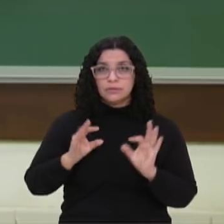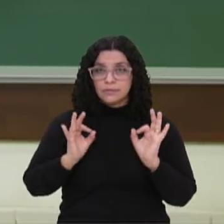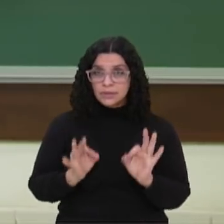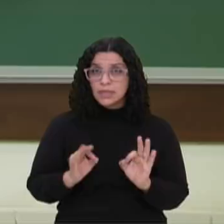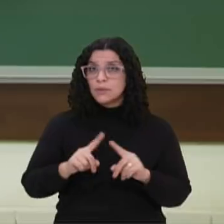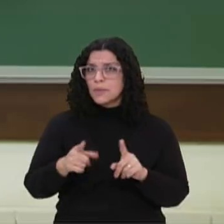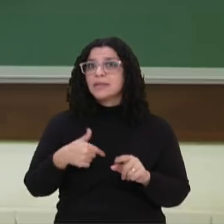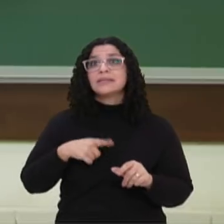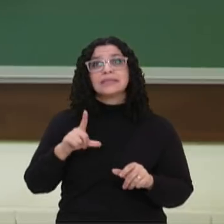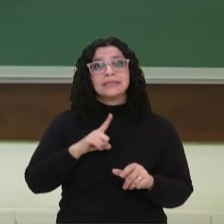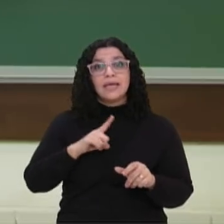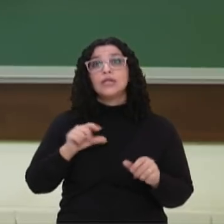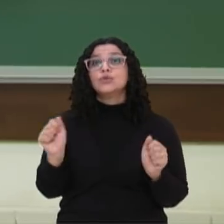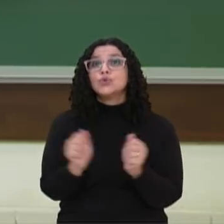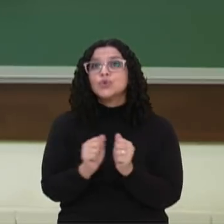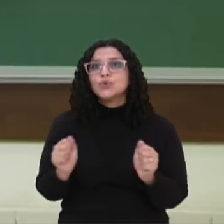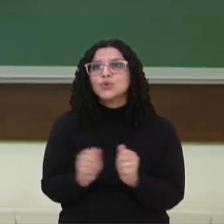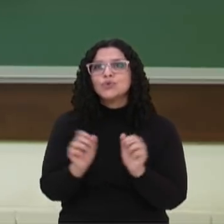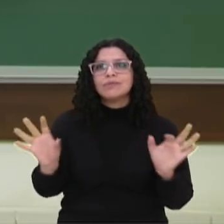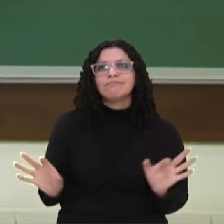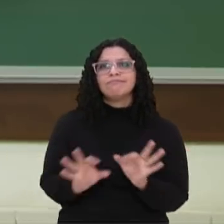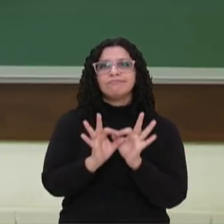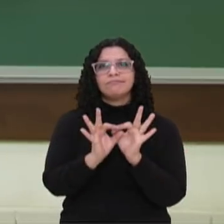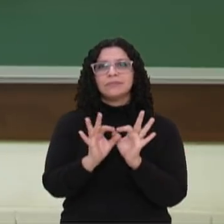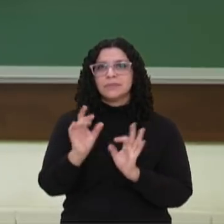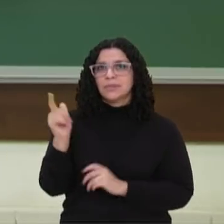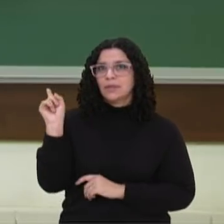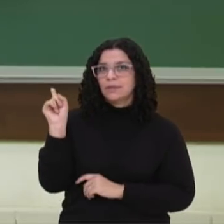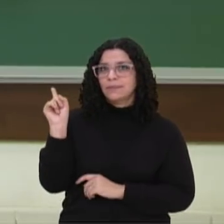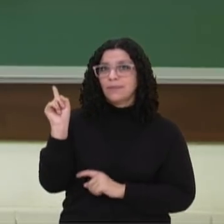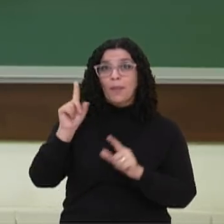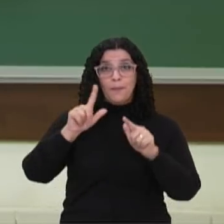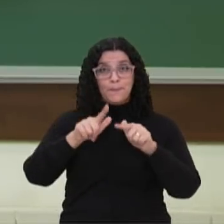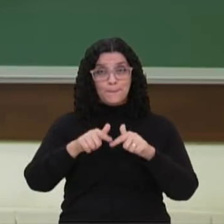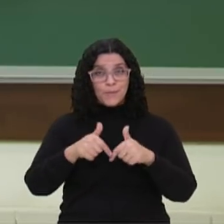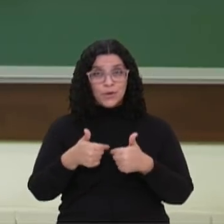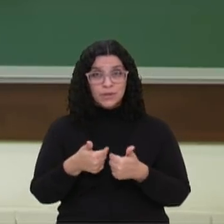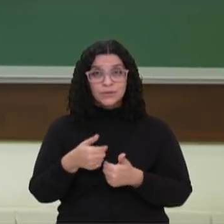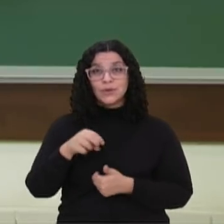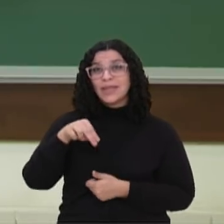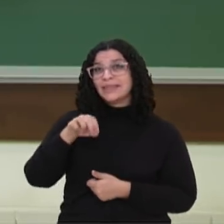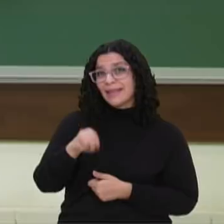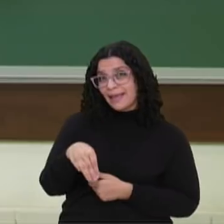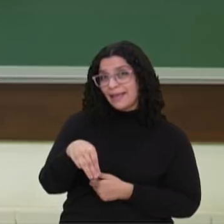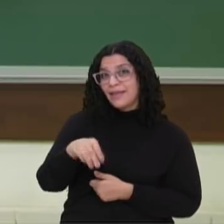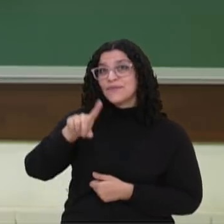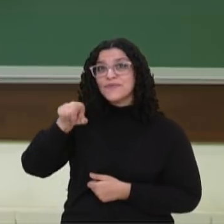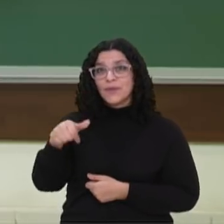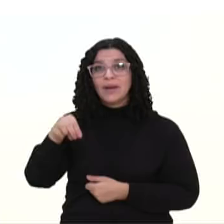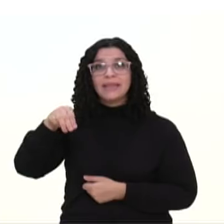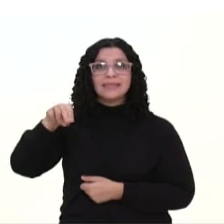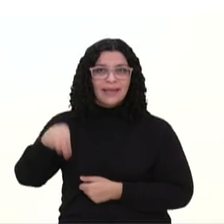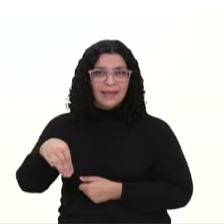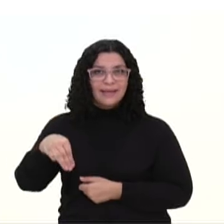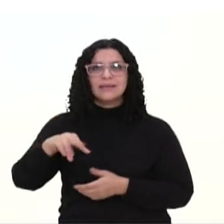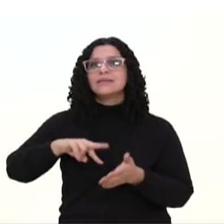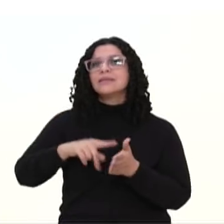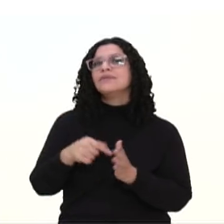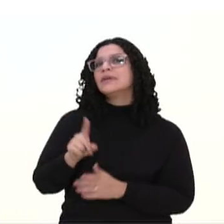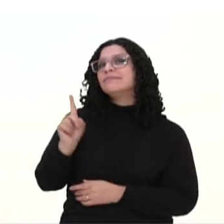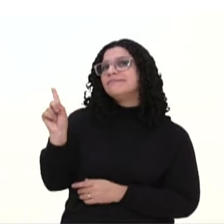né? Mas vai ter que ter ali a conjunção. Portanto, nem poluída, vírgula, nem